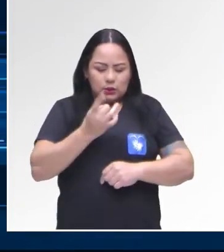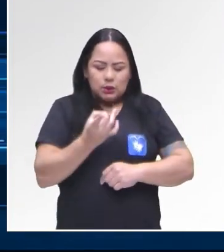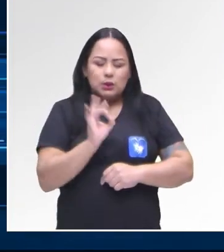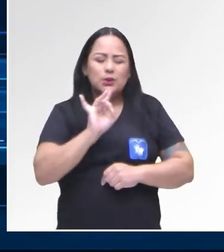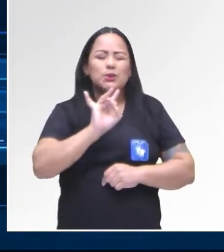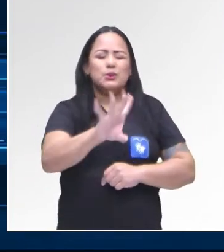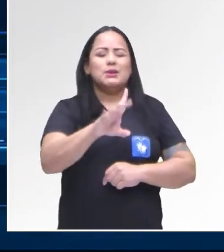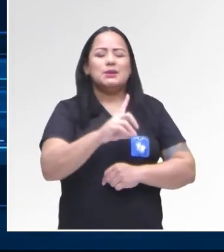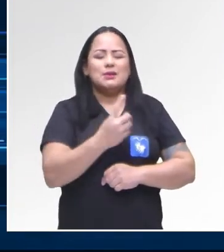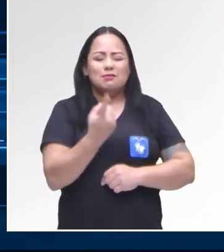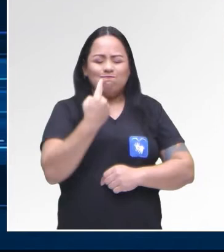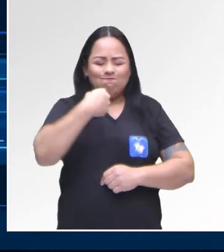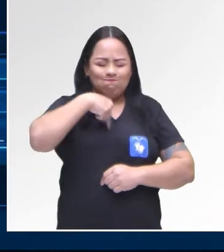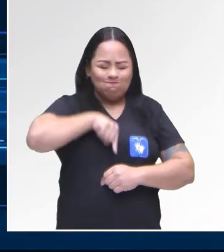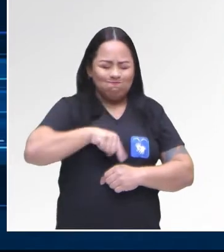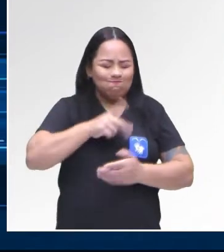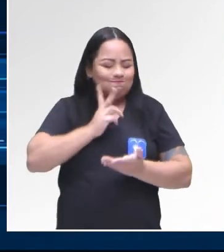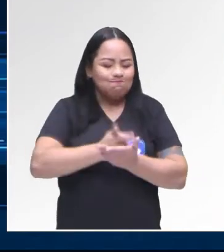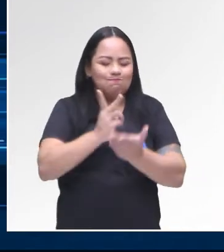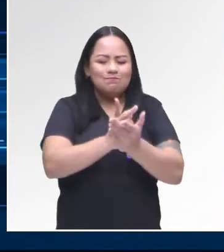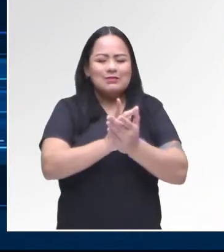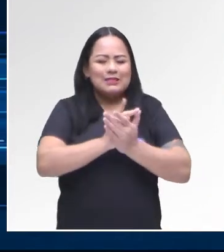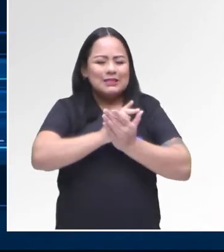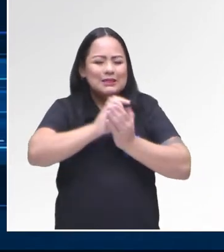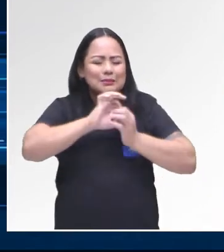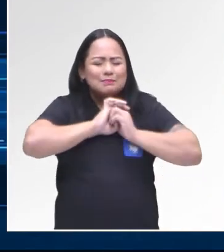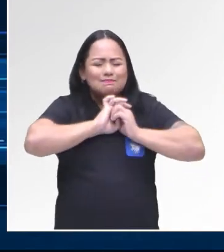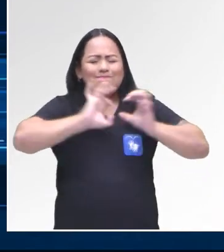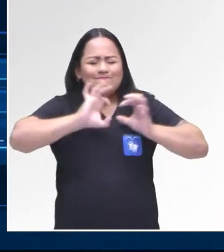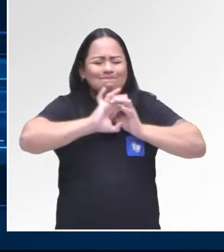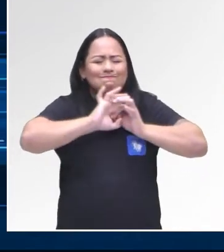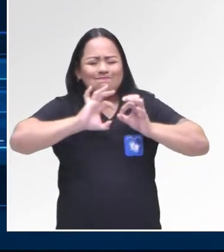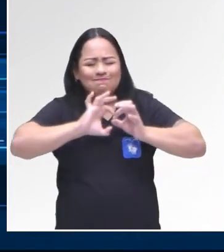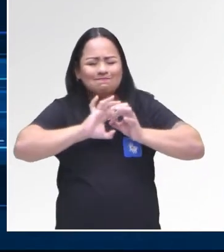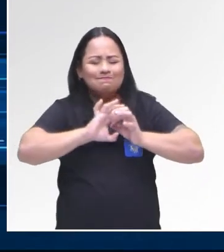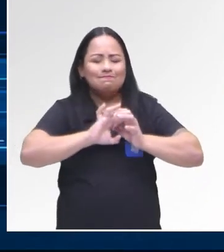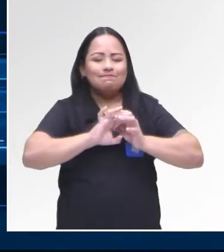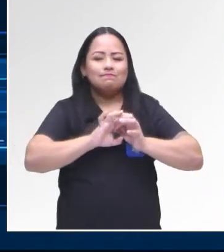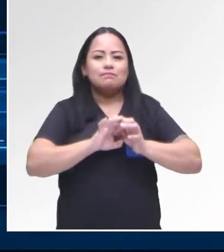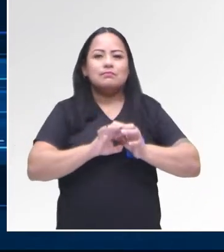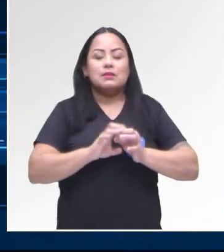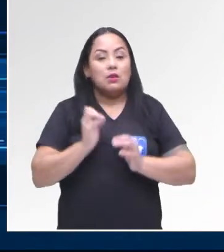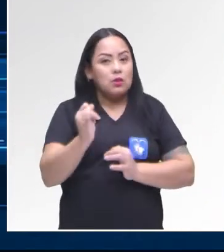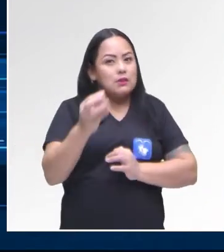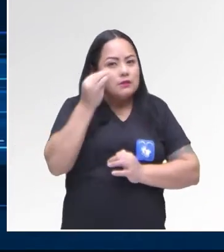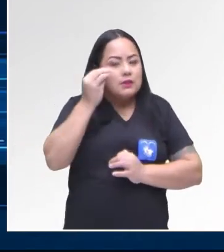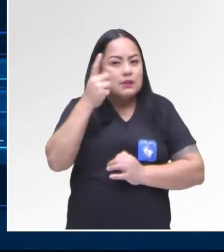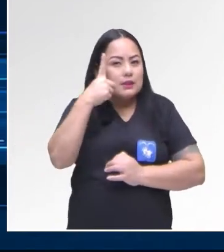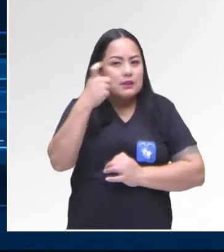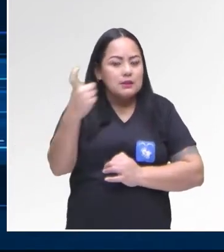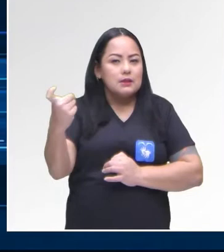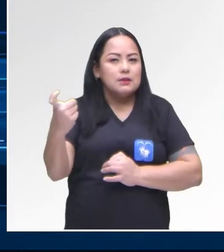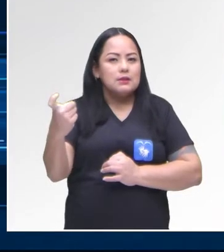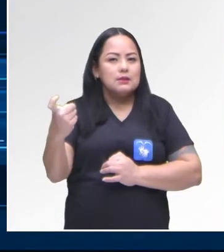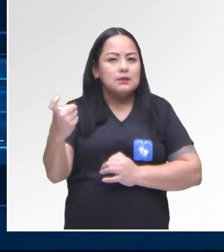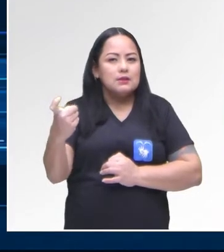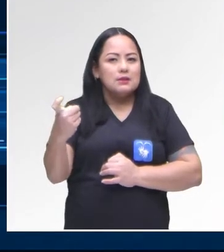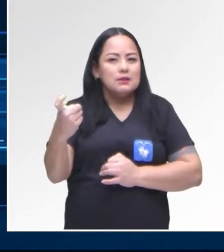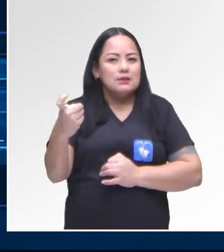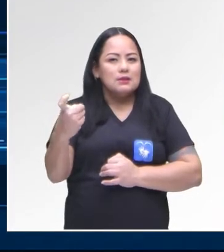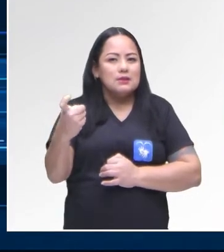mais. Eu já tentei sair, tentei fugir. Olha que interessante. Não